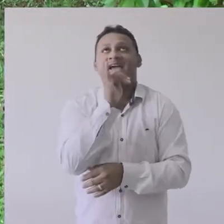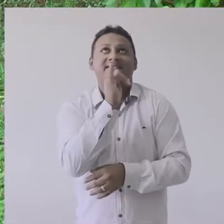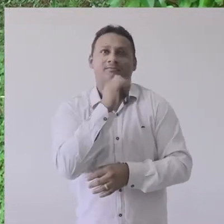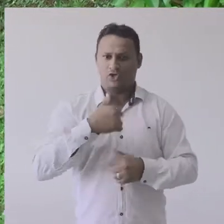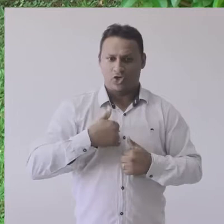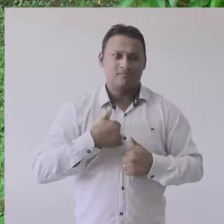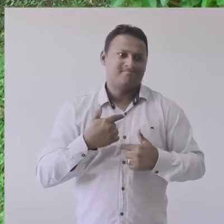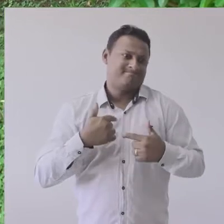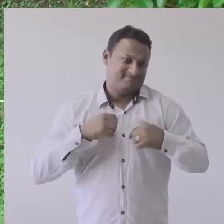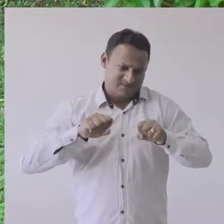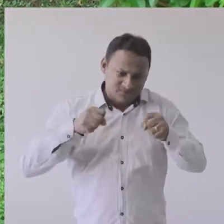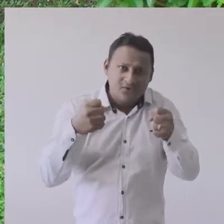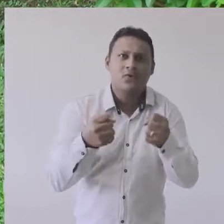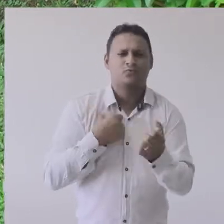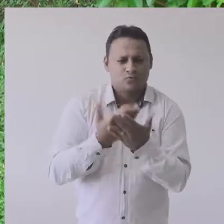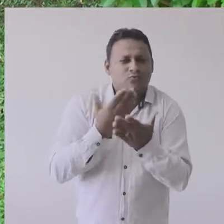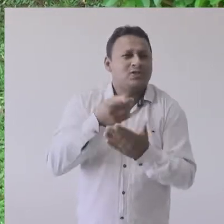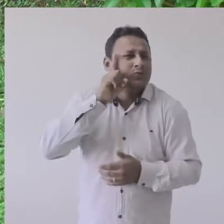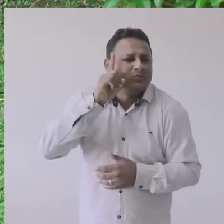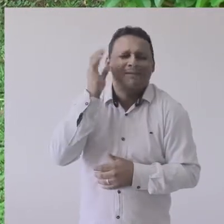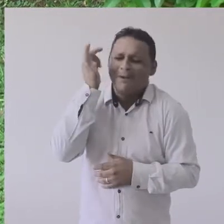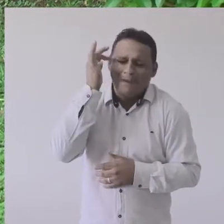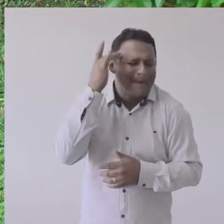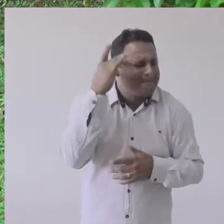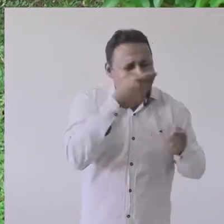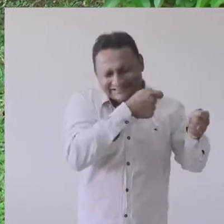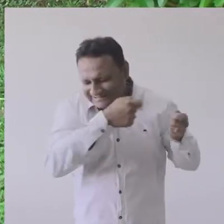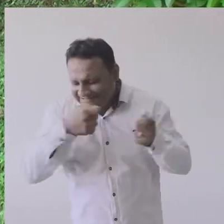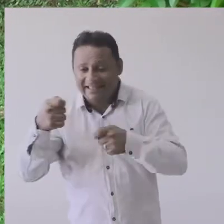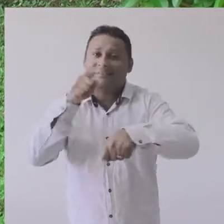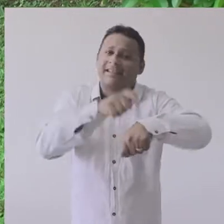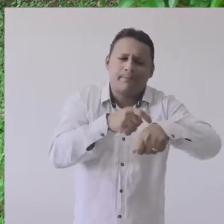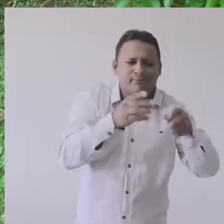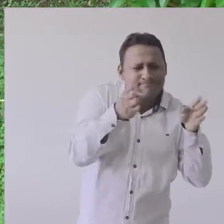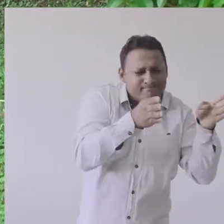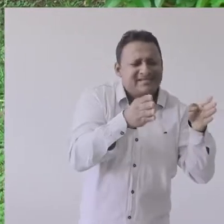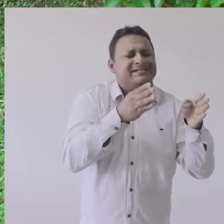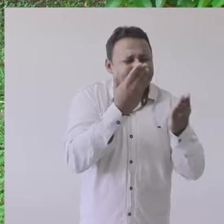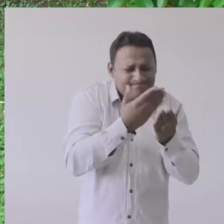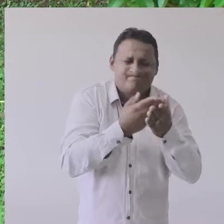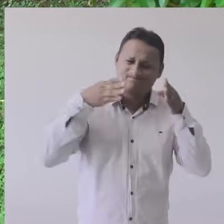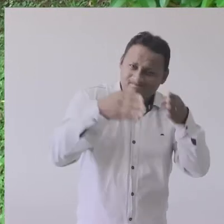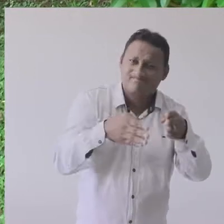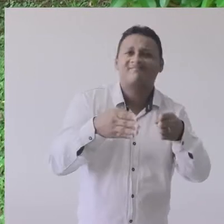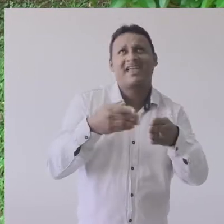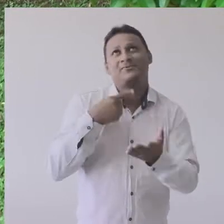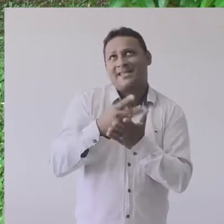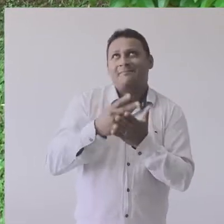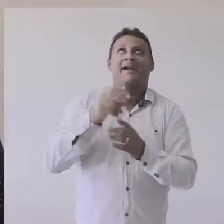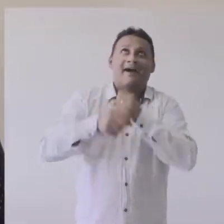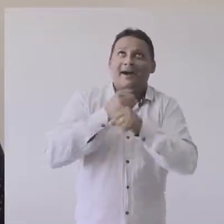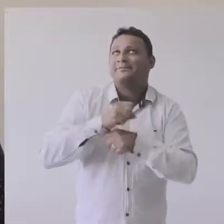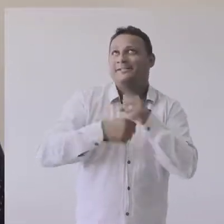mais, estudar todos os dias, né, aquele período adequado. Acho que é uma promessa que sempre surge, estudar